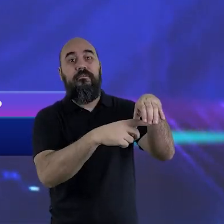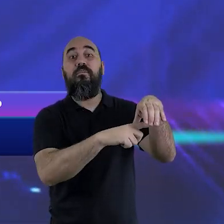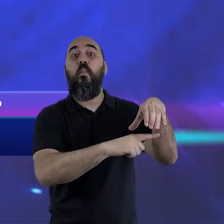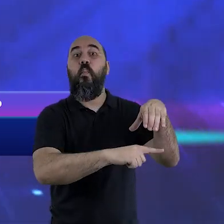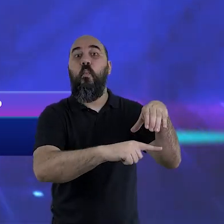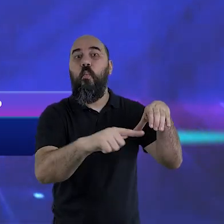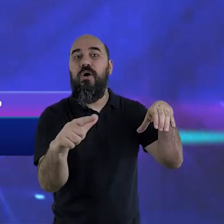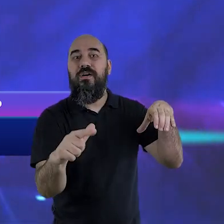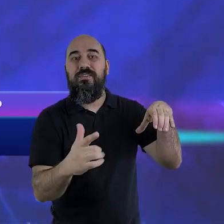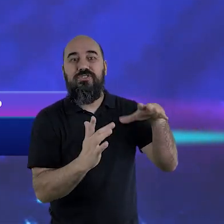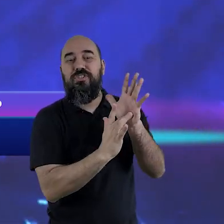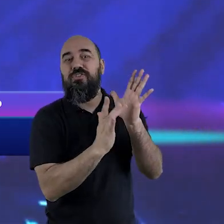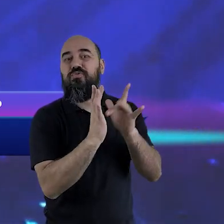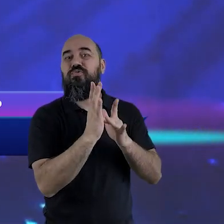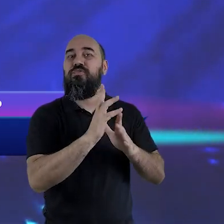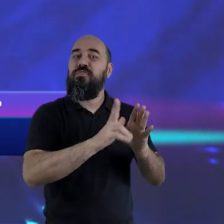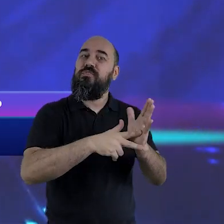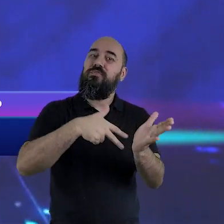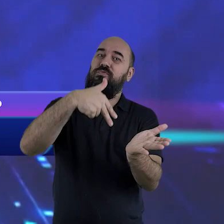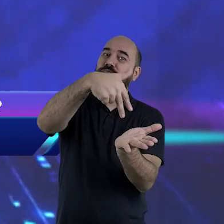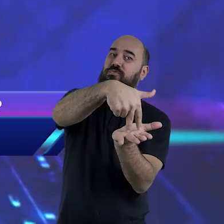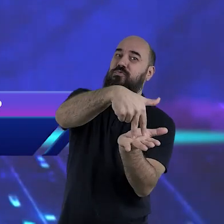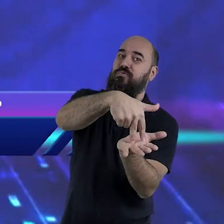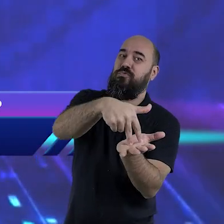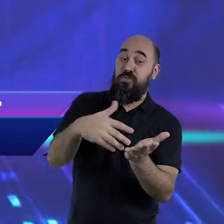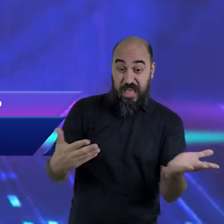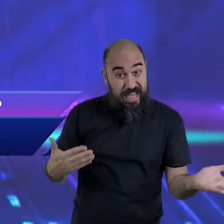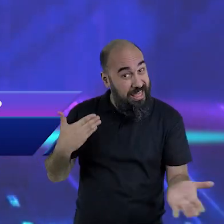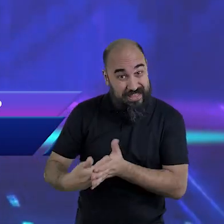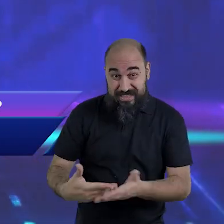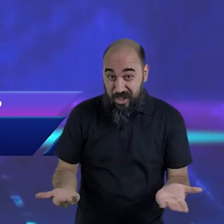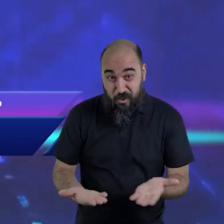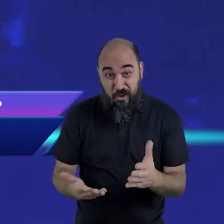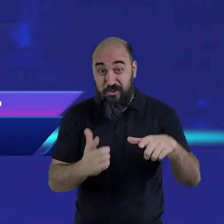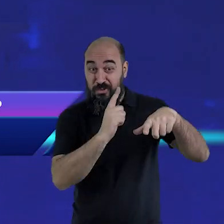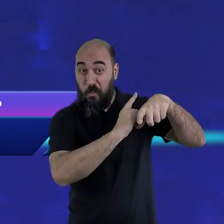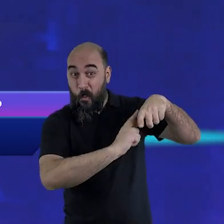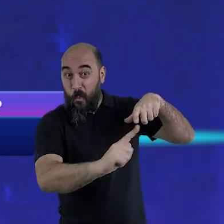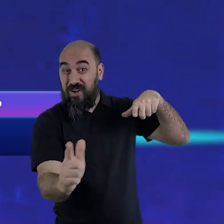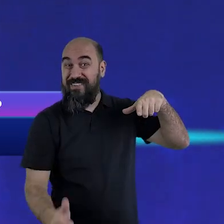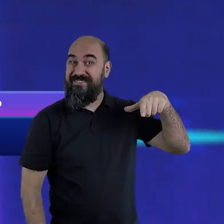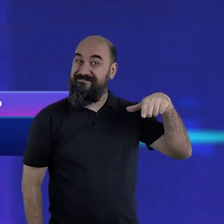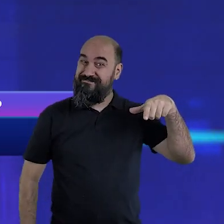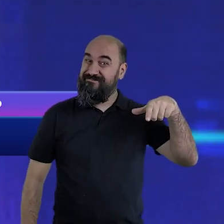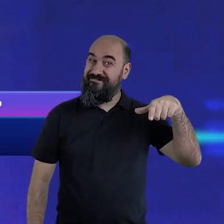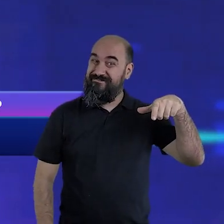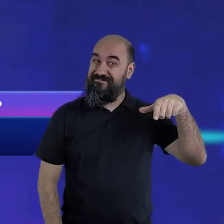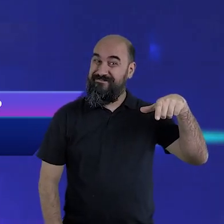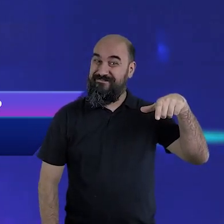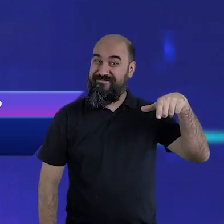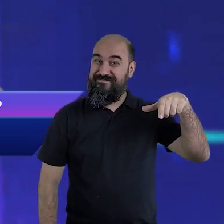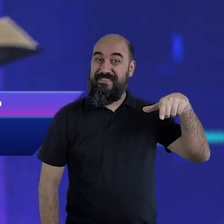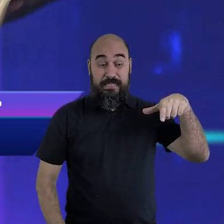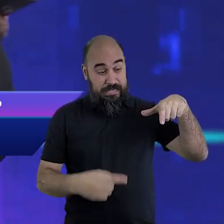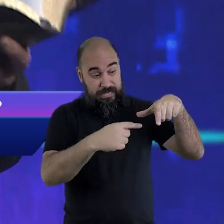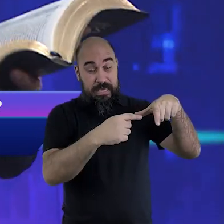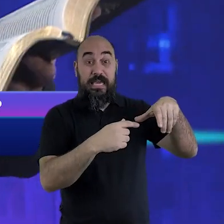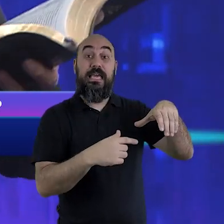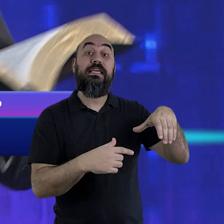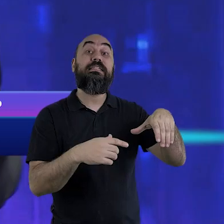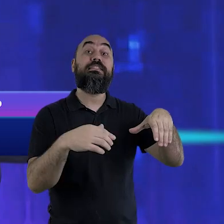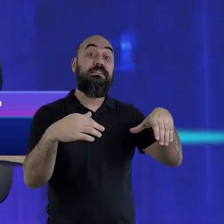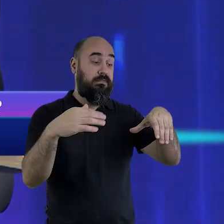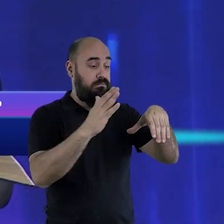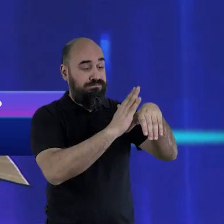na verdade, a tumba de Cristo está vazia. A lápide de Jesus foi